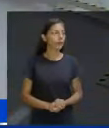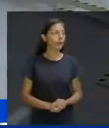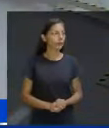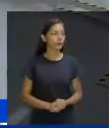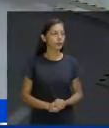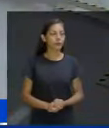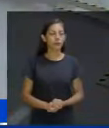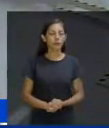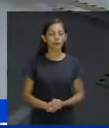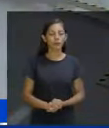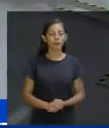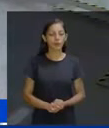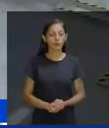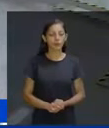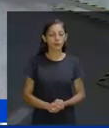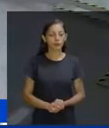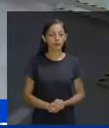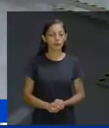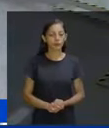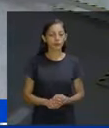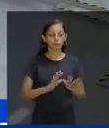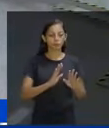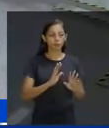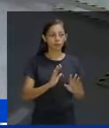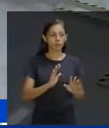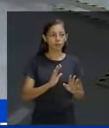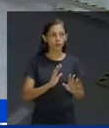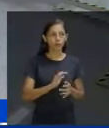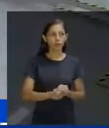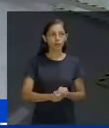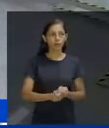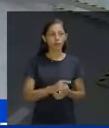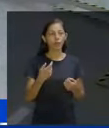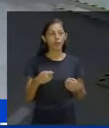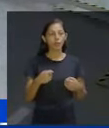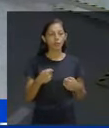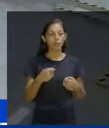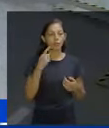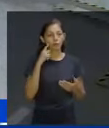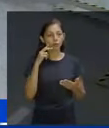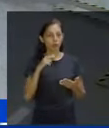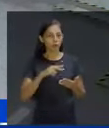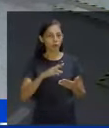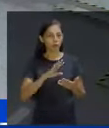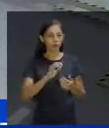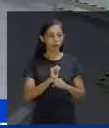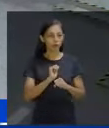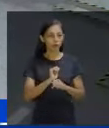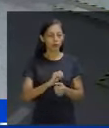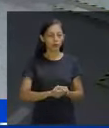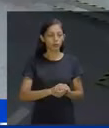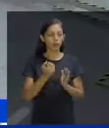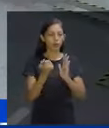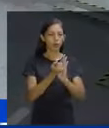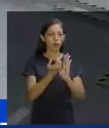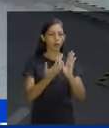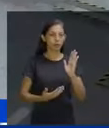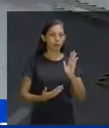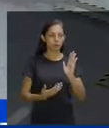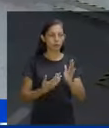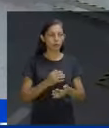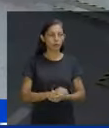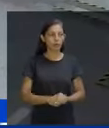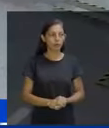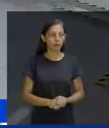sessão judiciária ordinária, mais ampla do plenário. São os embargos, não é isso? Embargo de declaração. Isto. Eu